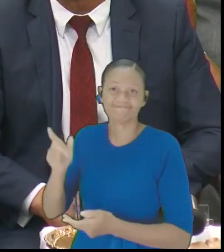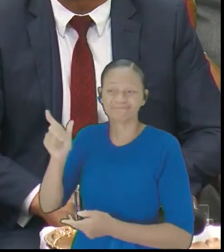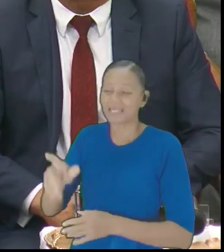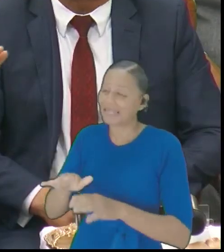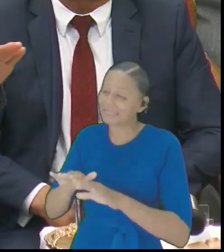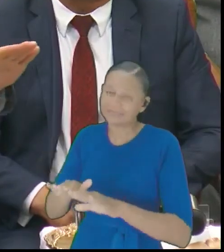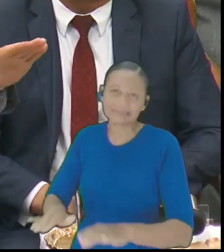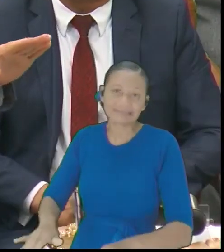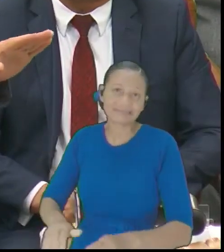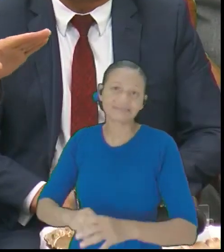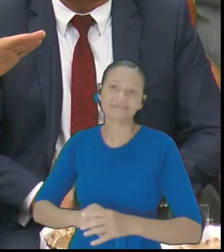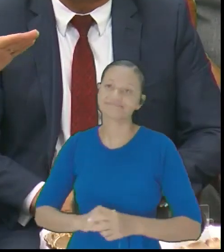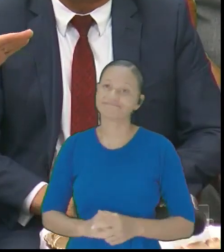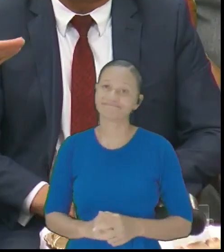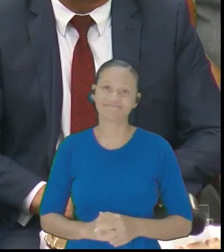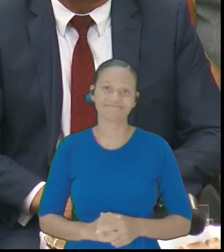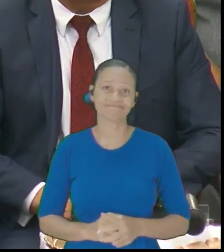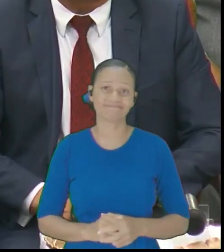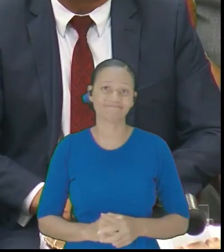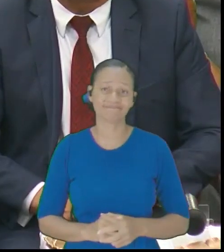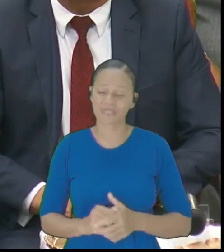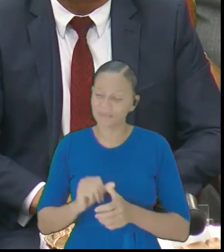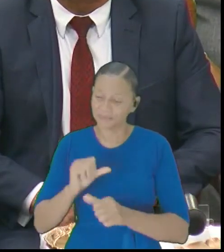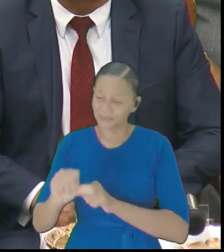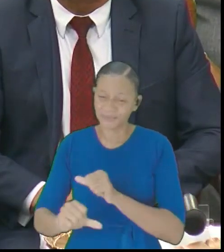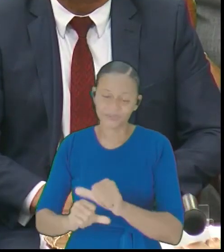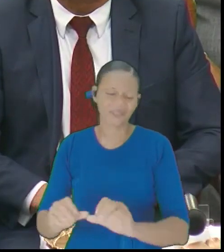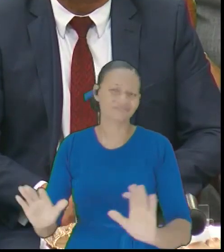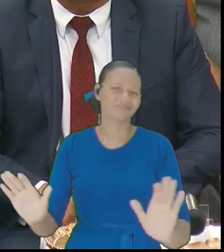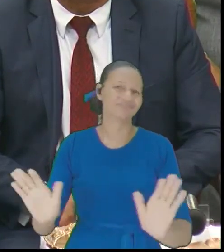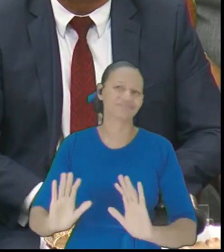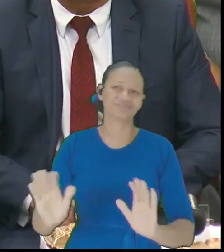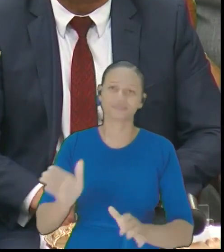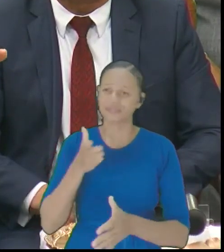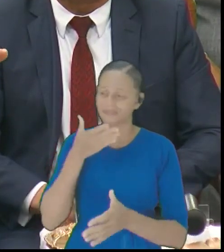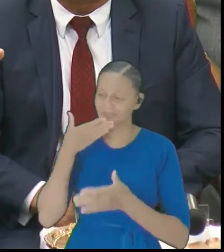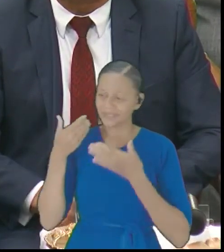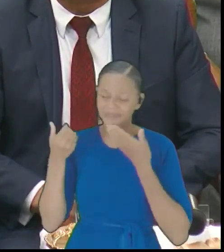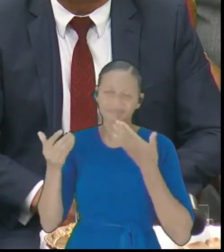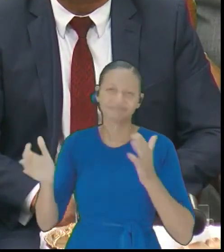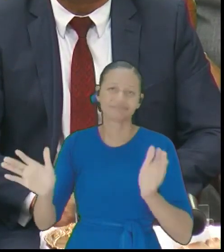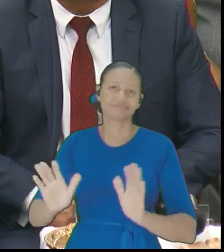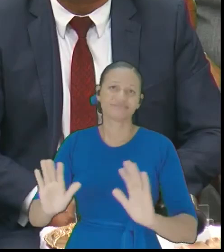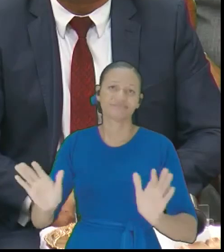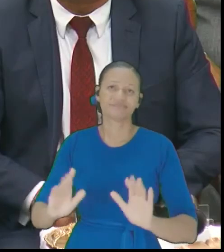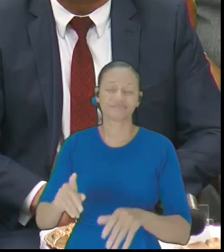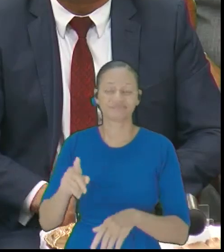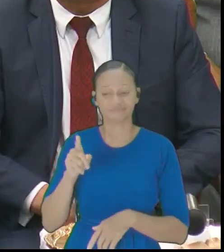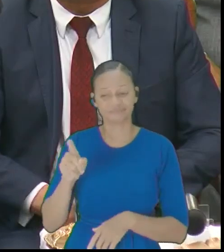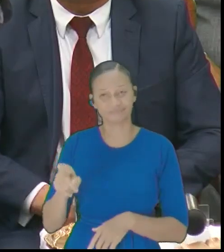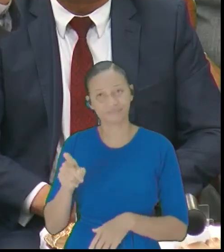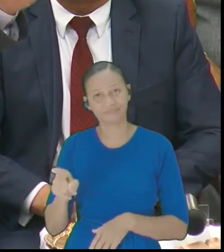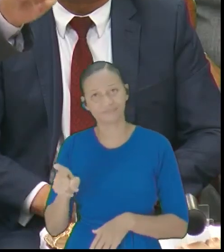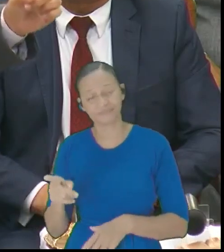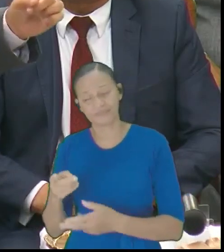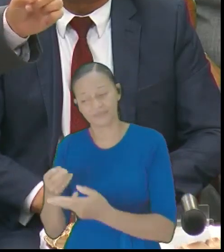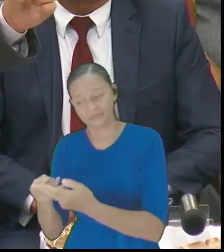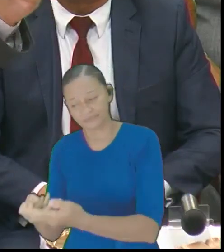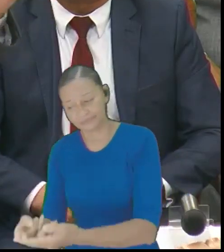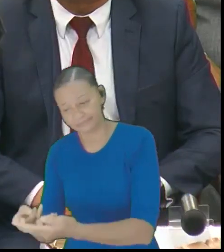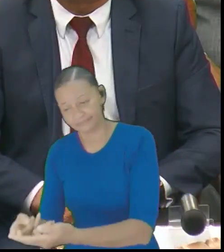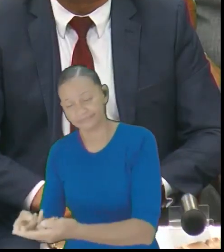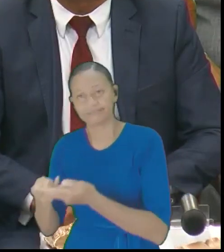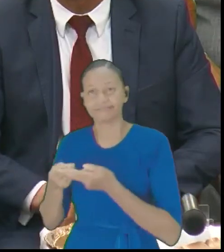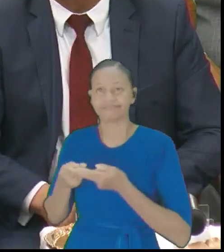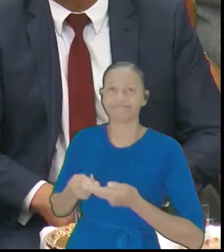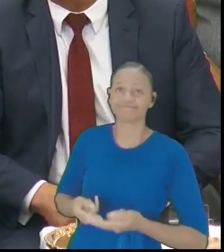desse jeito mesmo. Não vai mudar, não vai melhorar. Mas ele suporta você,